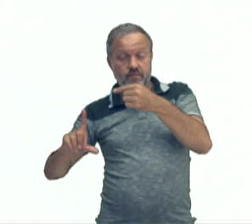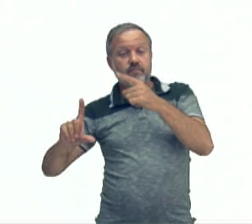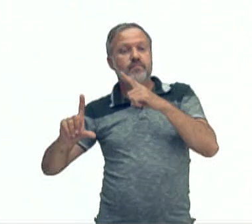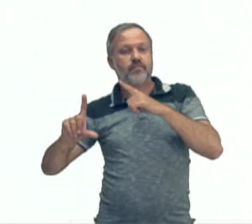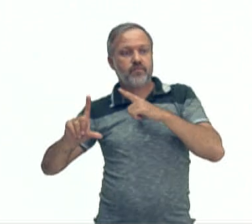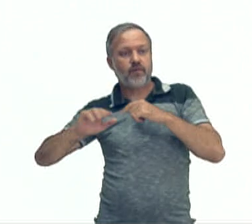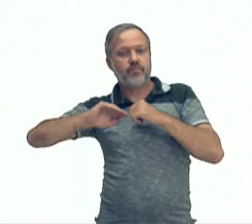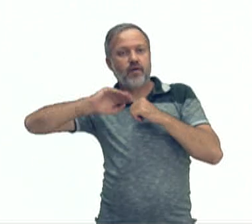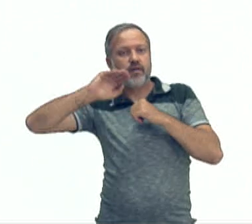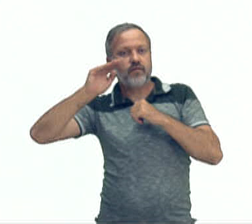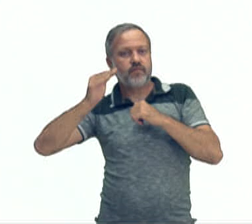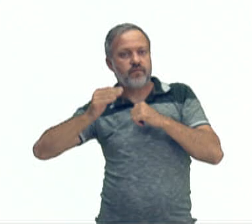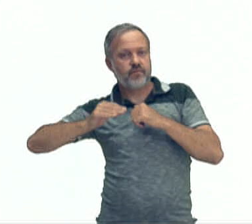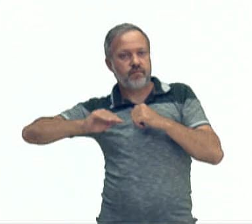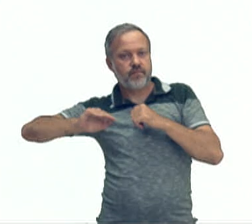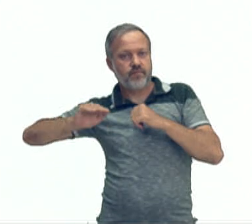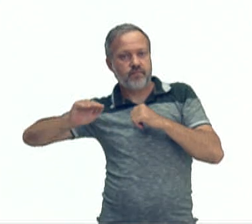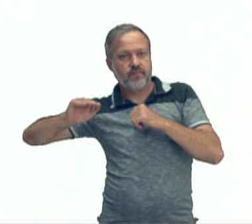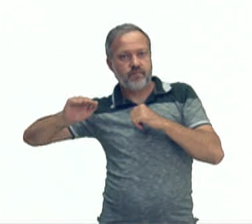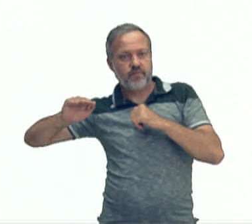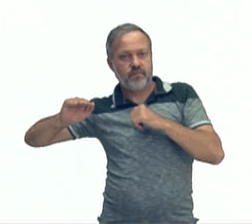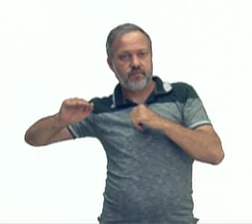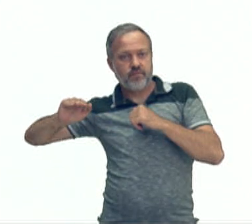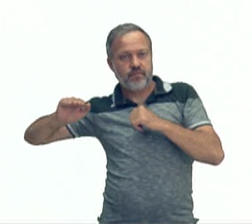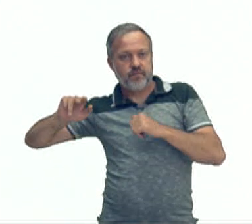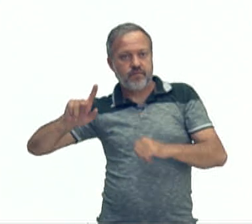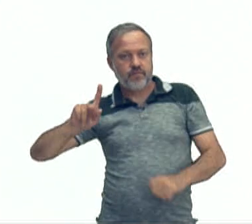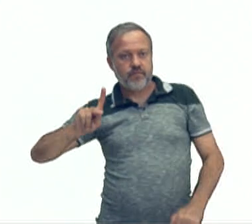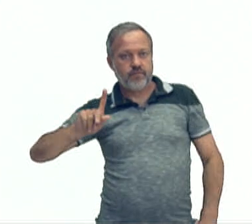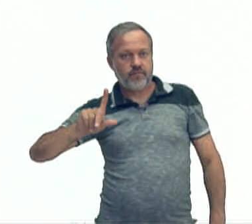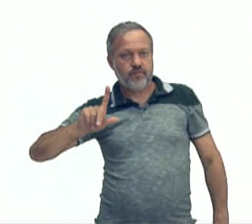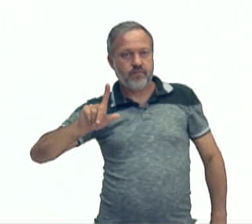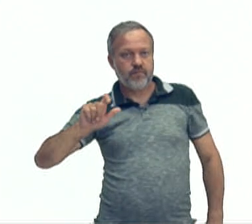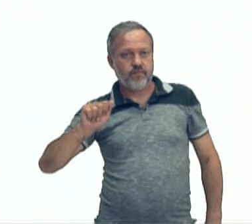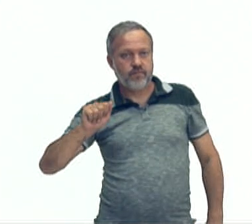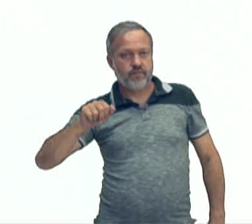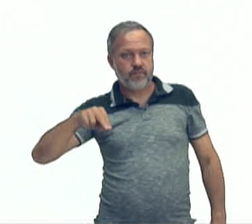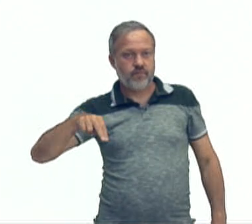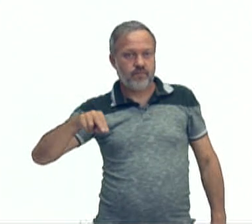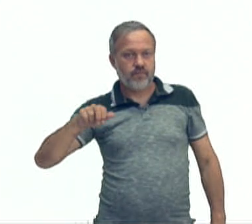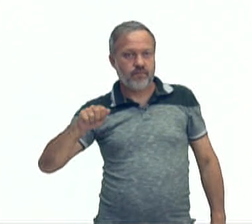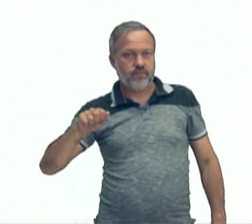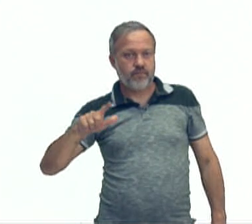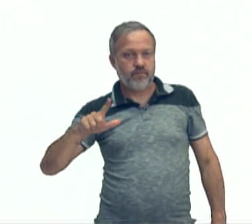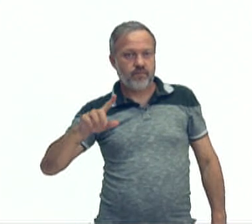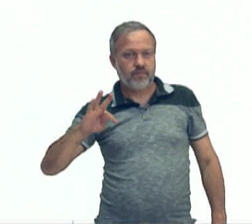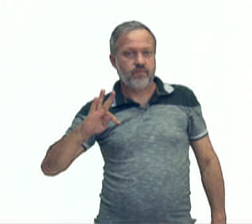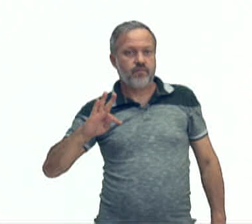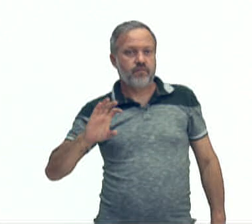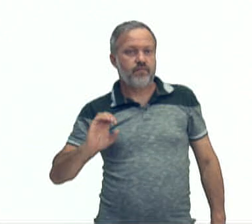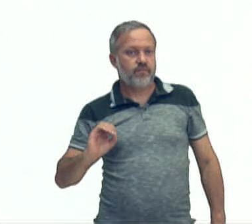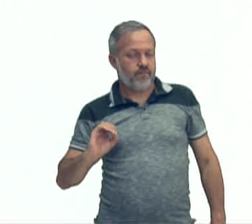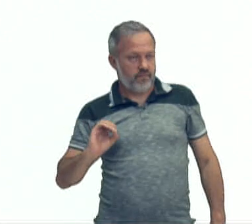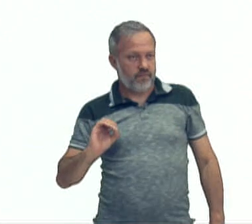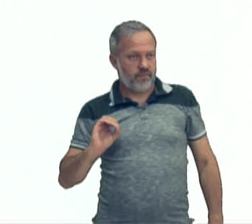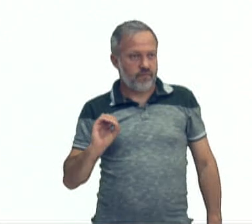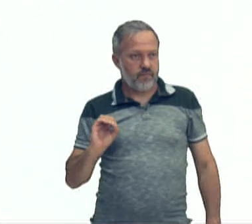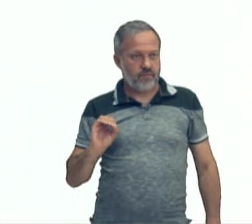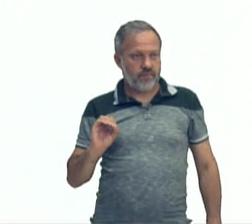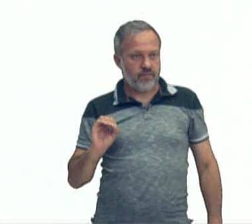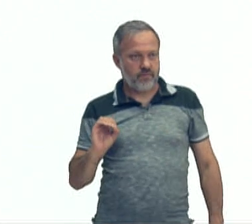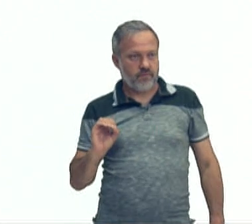planaltos. Planalto já é uma forma de relevo, um relevo onde ele é relativamente plano, mas numa altitude mais